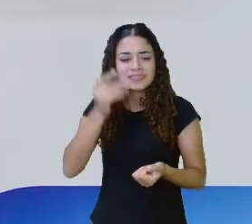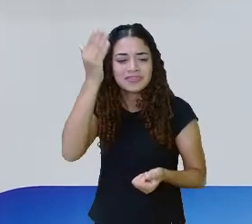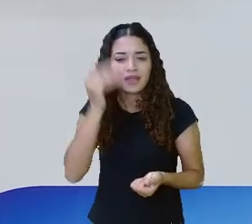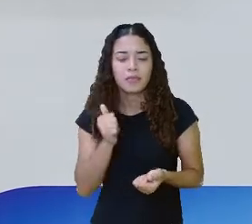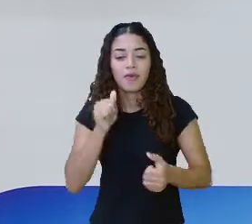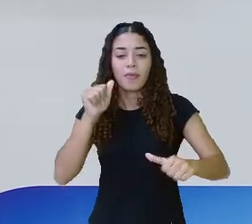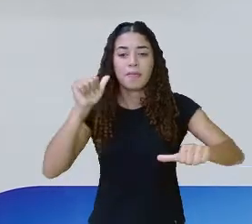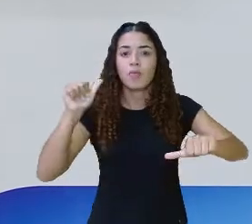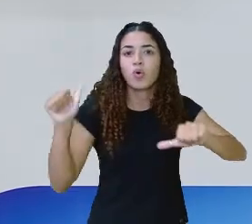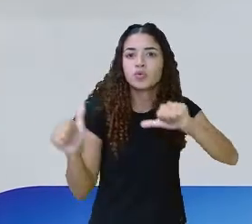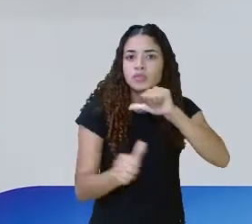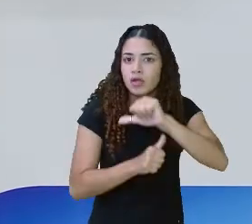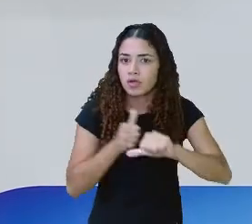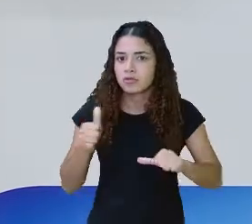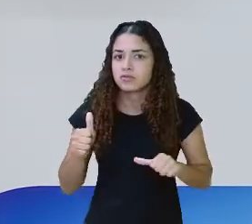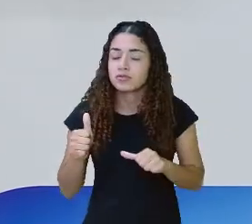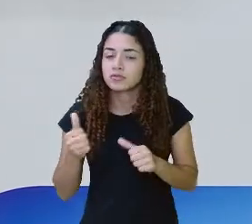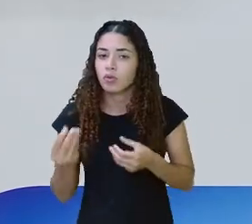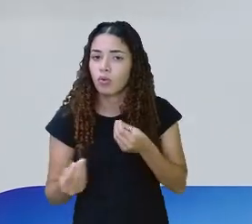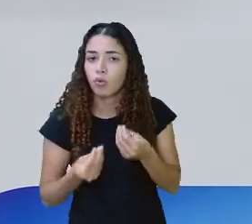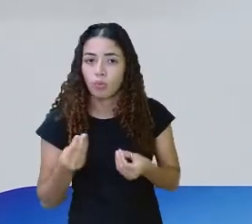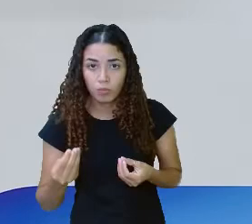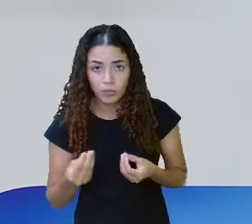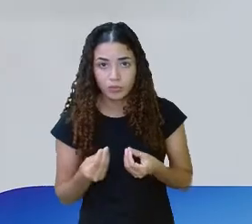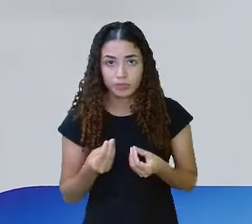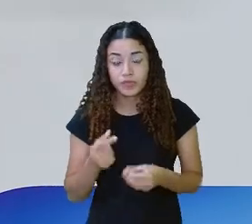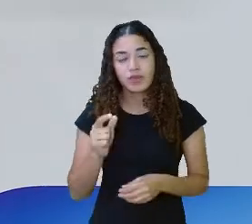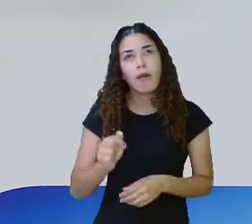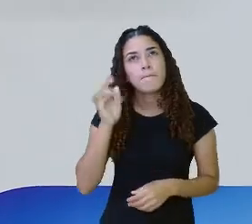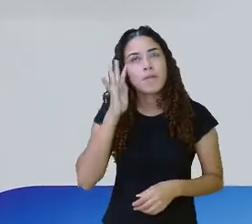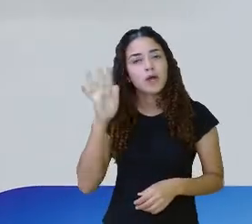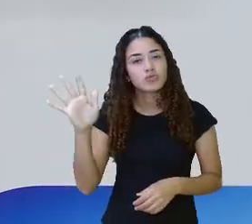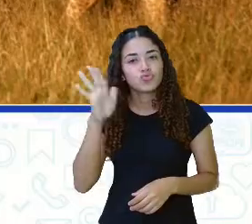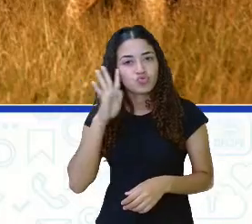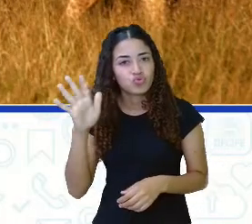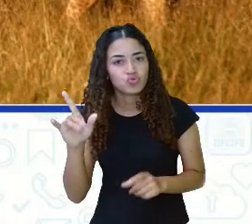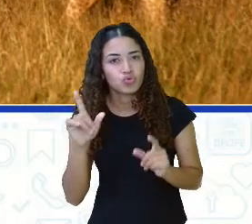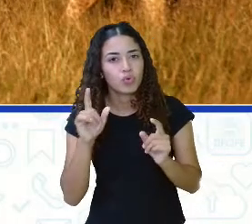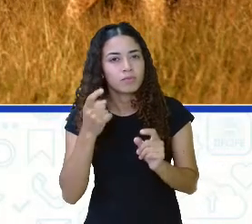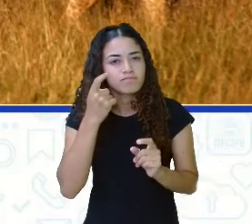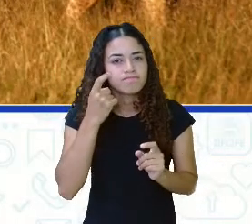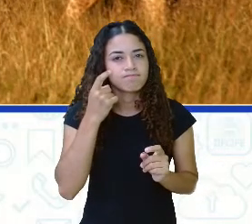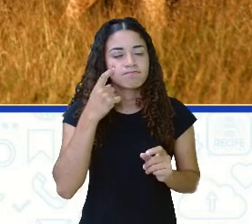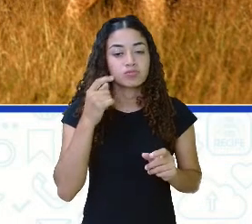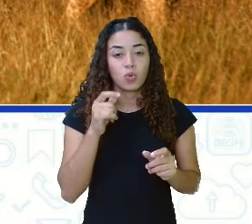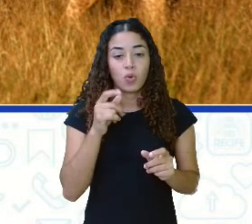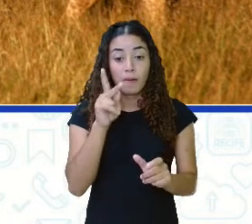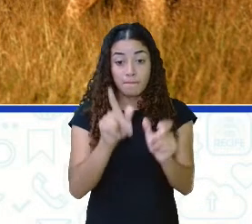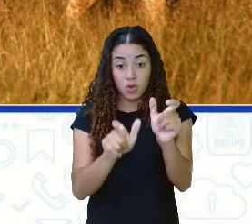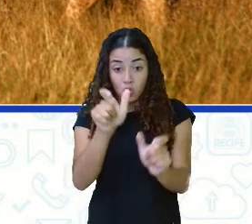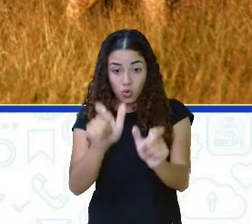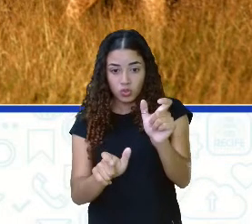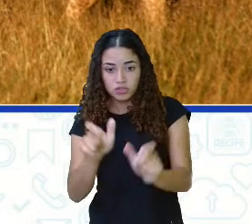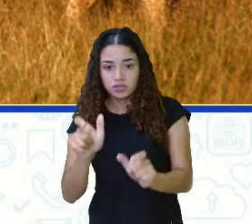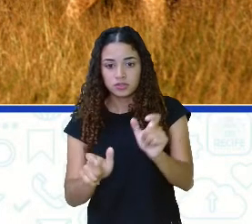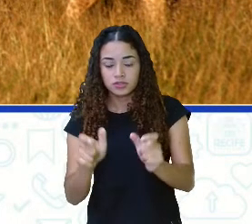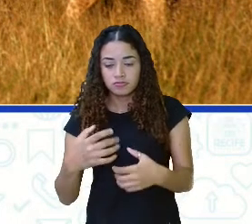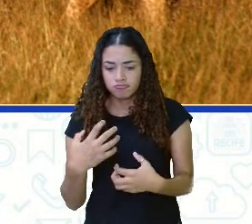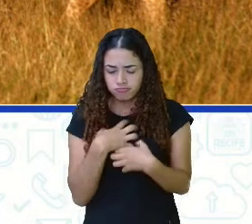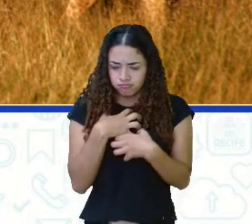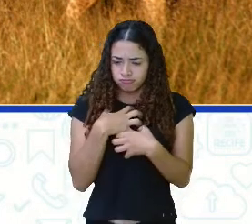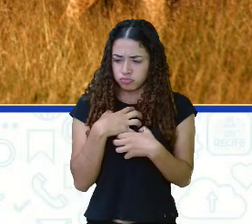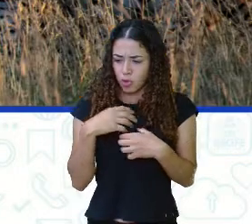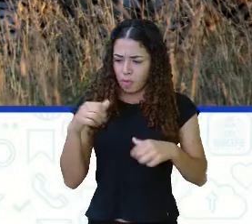Essa é a questão, né? Então, ó, ele imaginou o quê? Que os organismos reagiam às mudanças